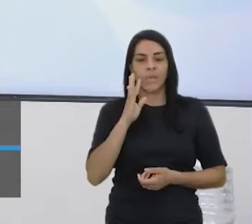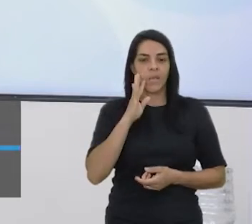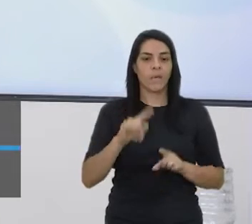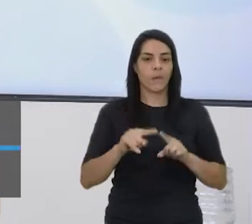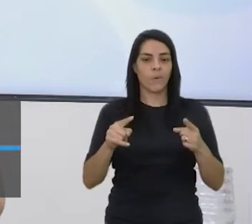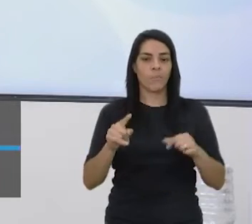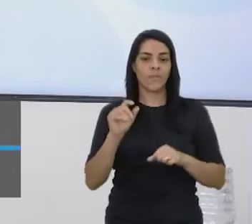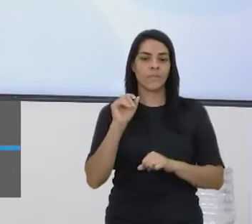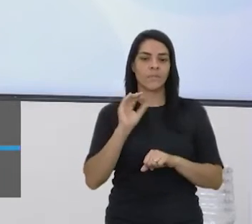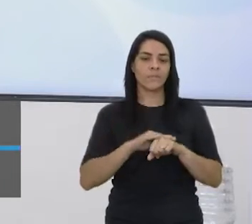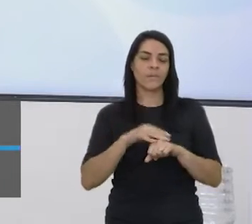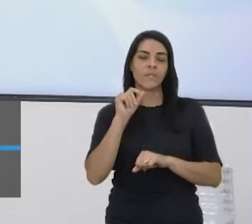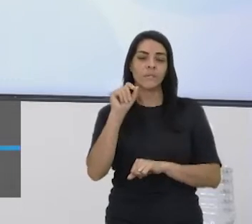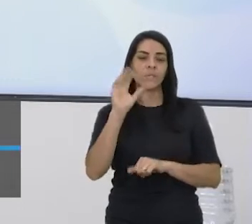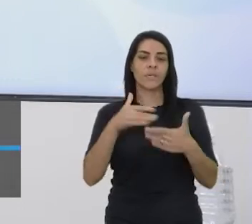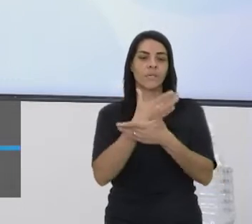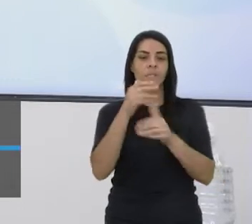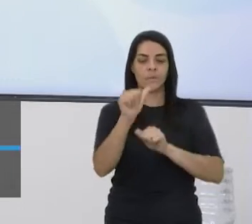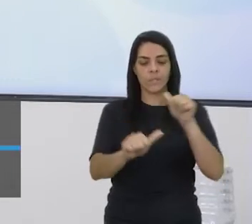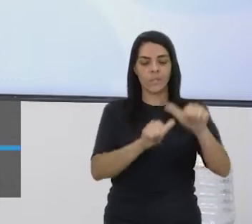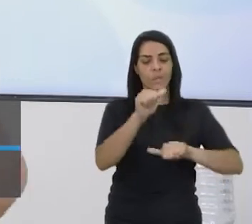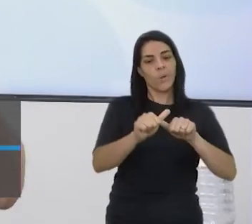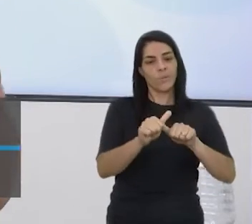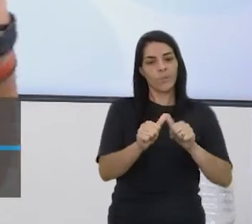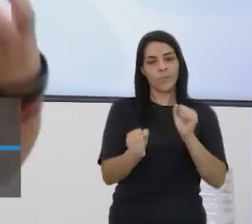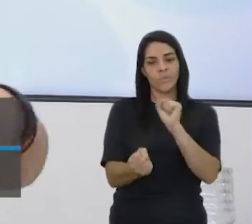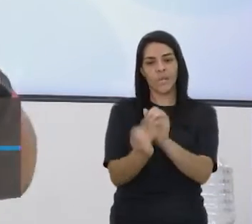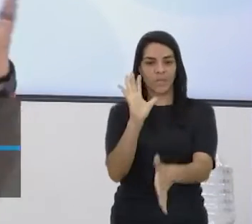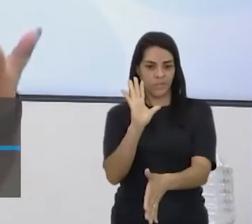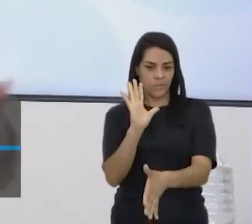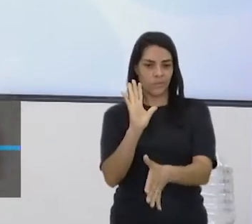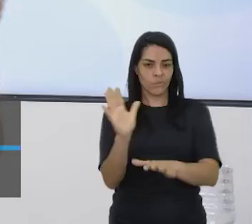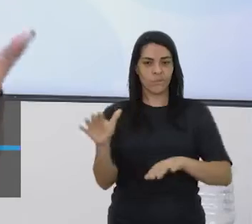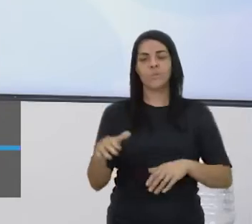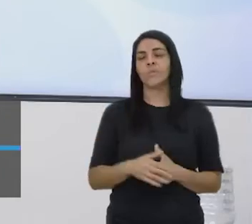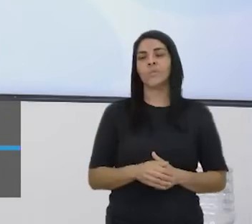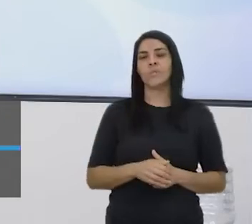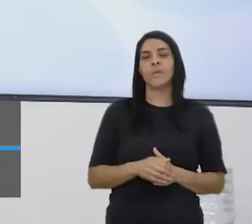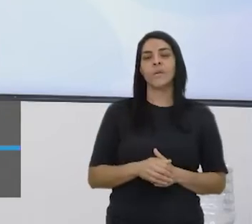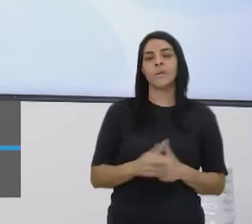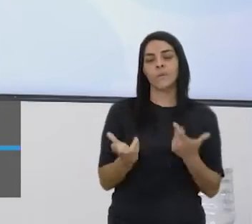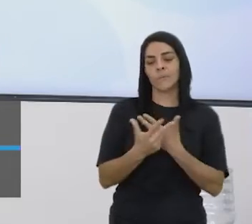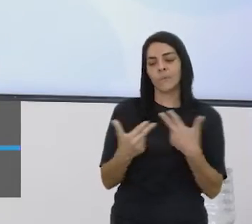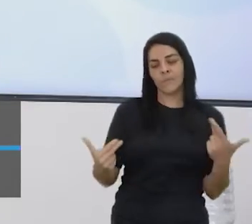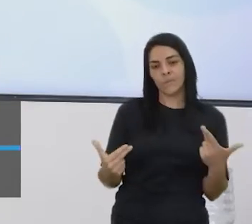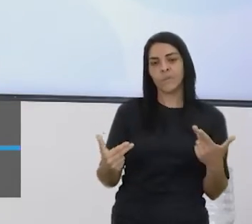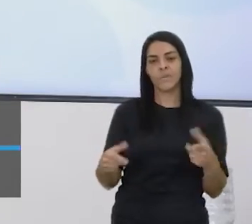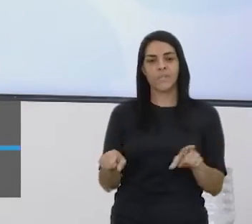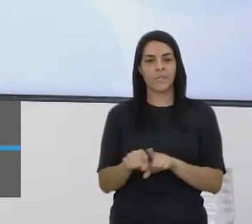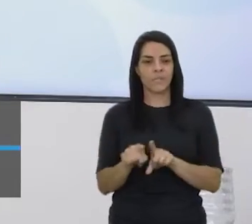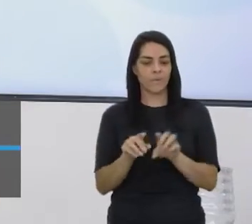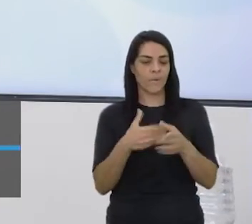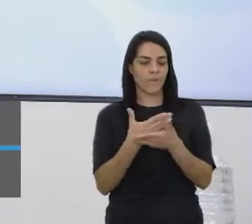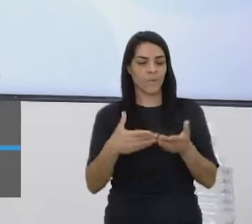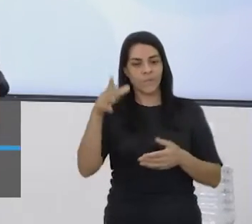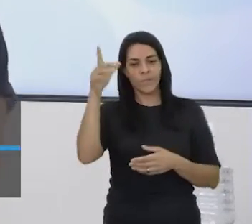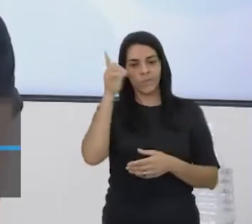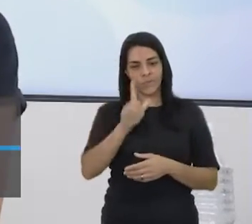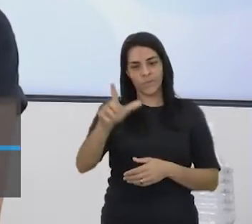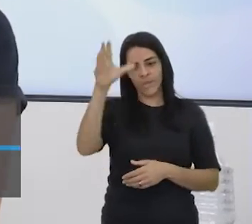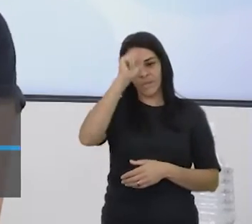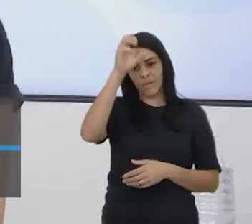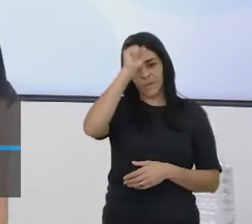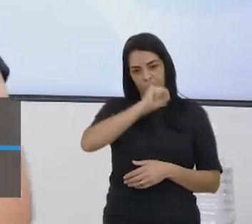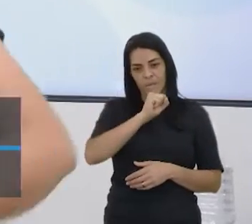a gente mude a nossa visão e a nossa atitude sobre as coisas que a gente aprenda ainda mais sobre essas interações sociais porque a socialização